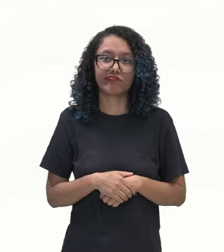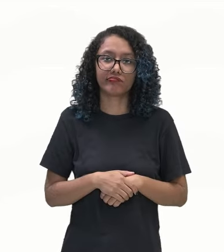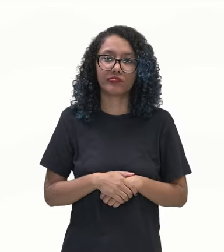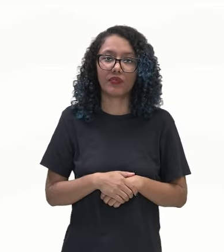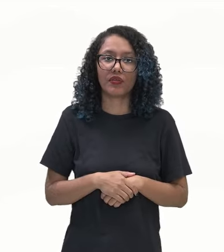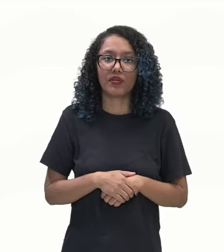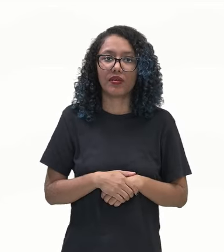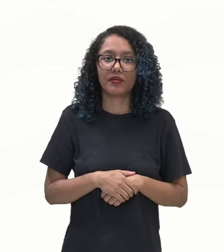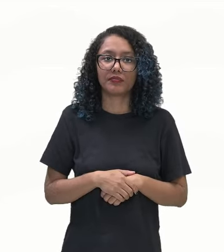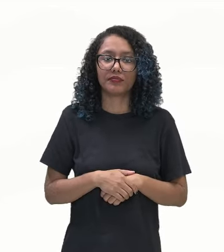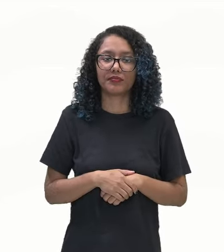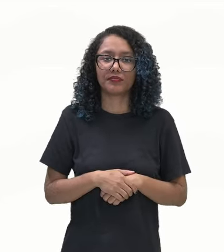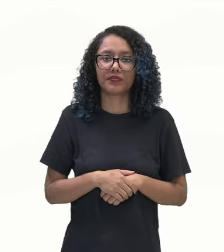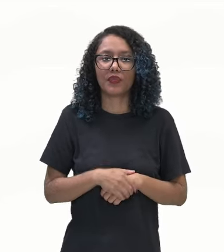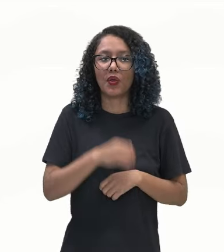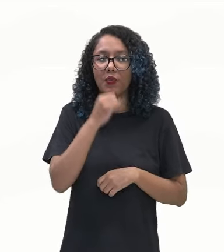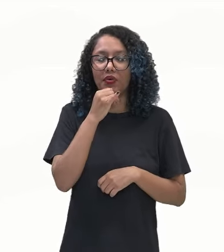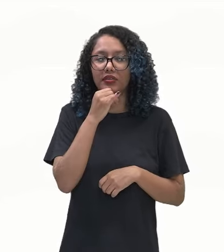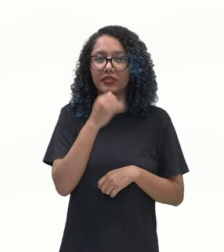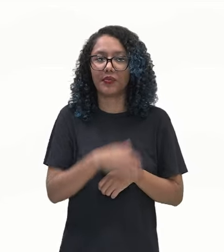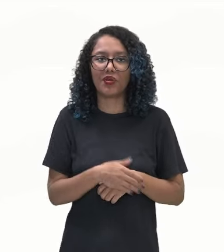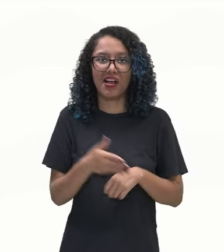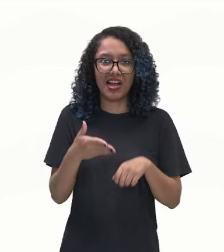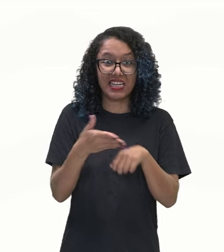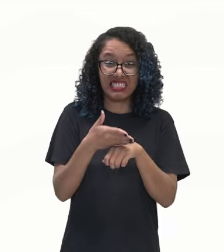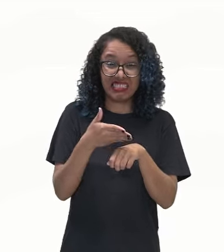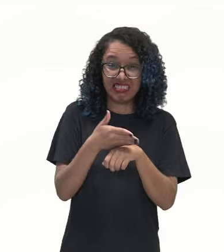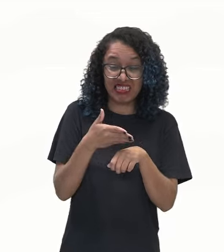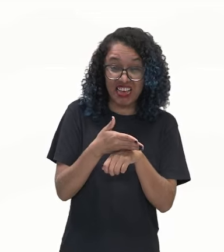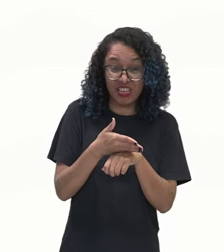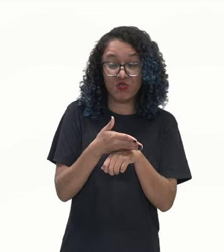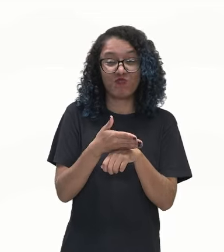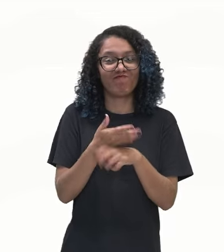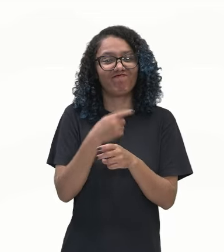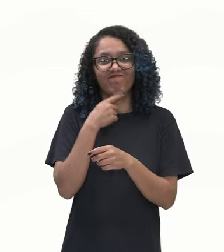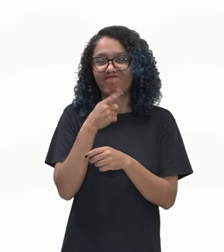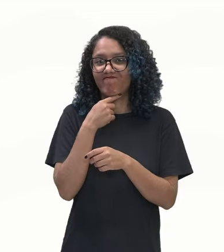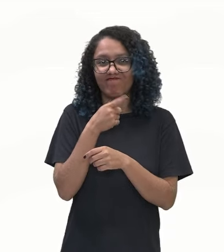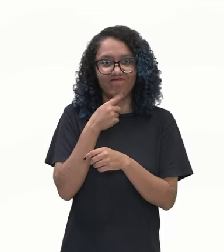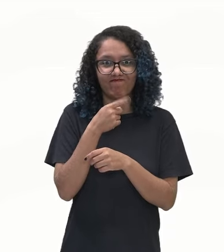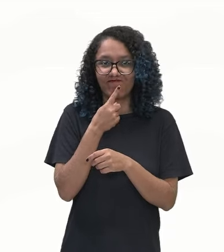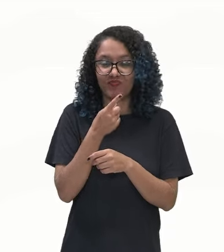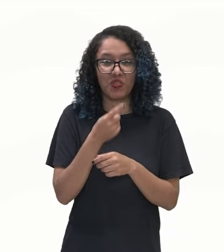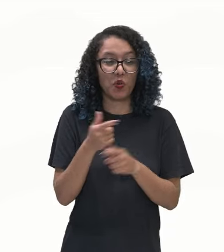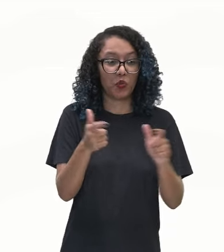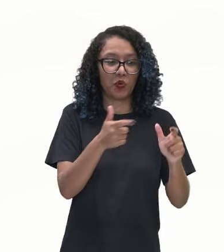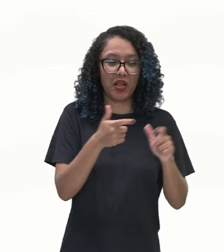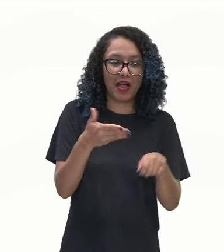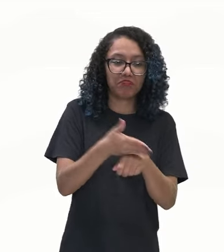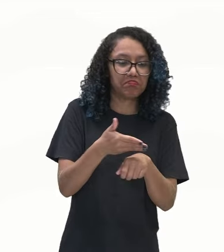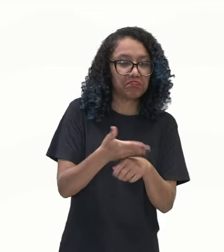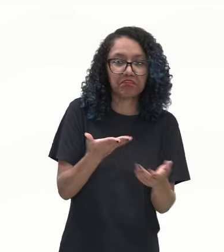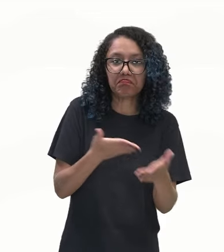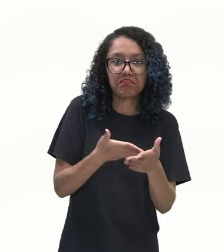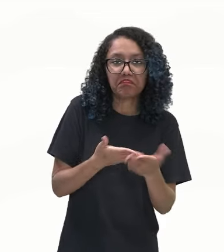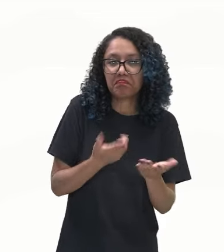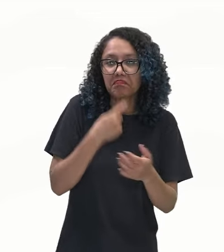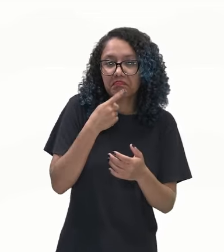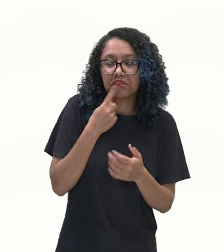incluindo falta de facilidades, né? Por exemplo, de acesso mesmo aos locais, por exemplo. Problemas ali